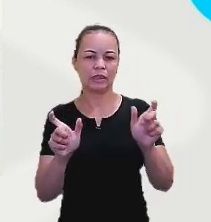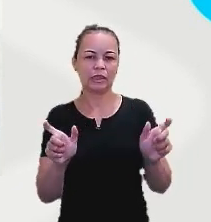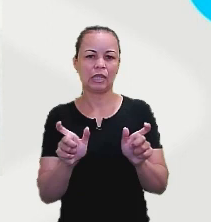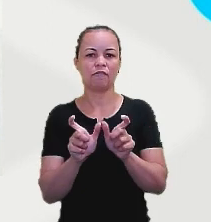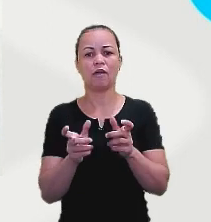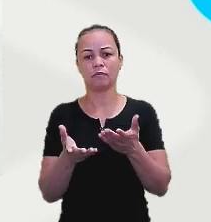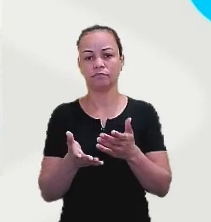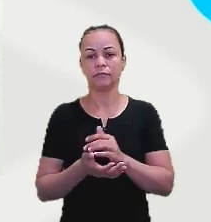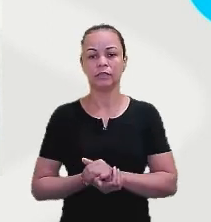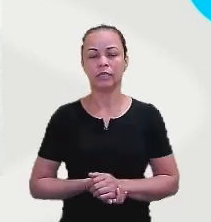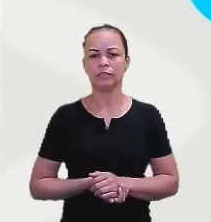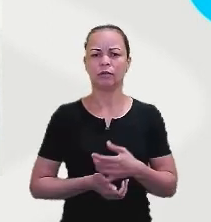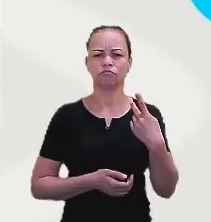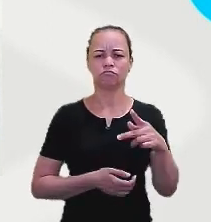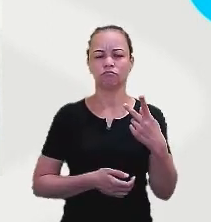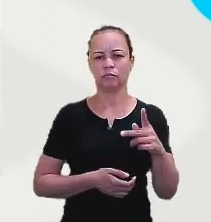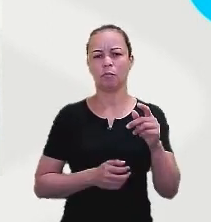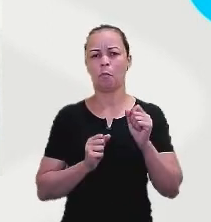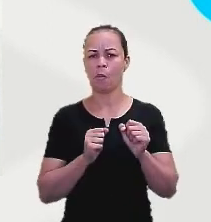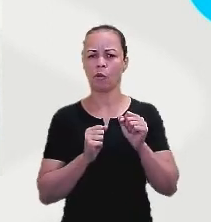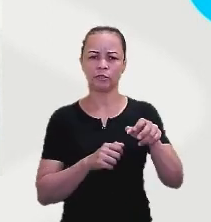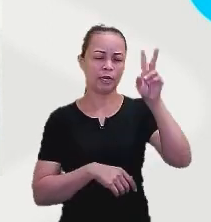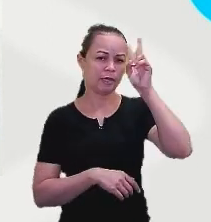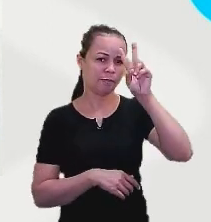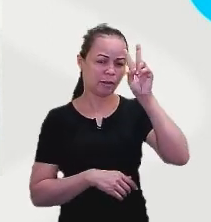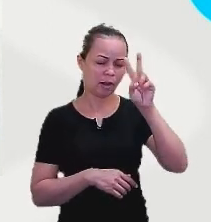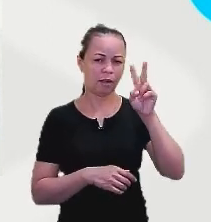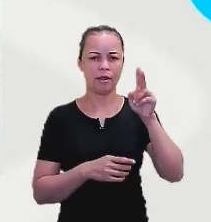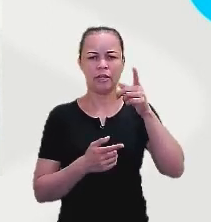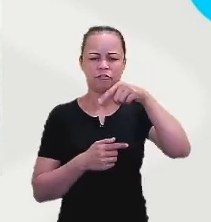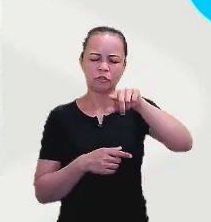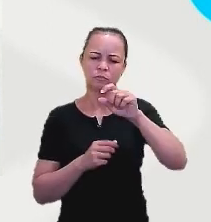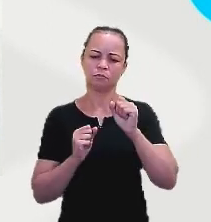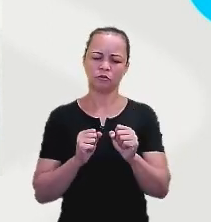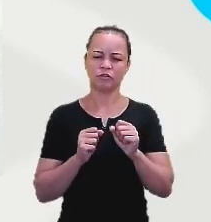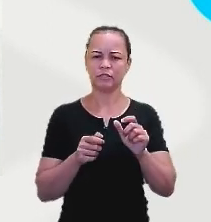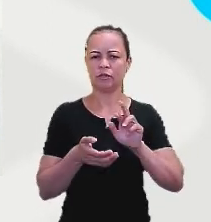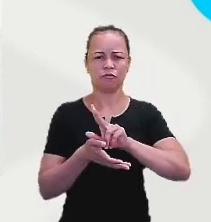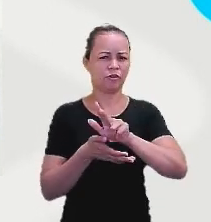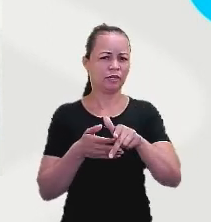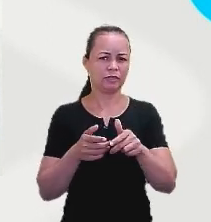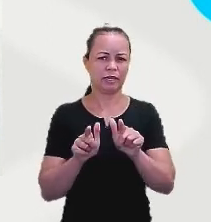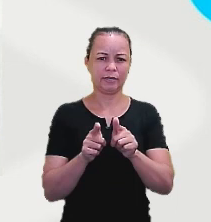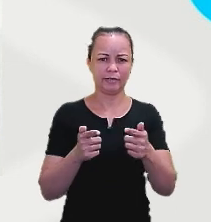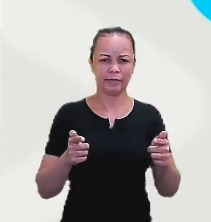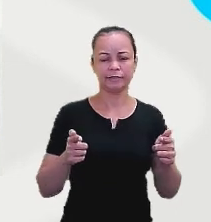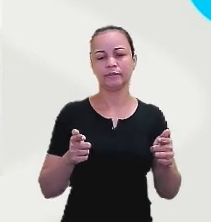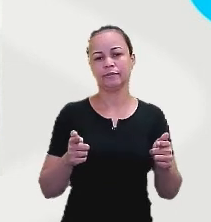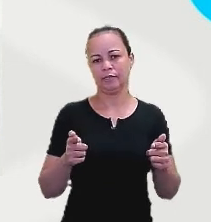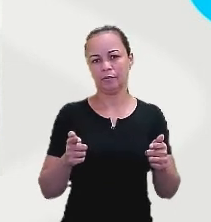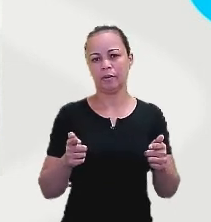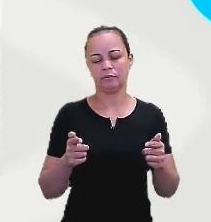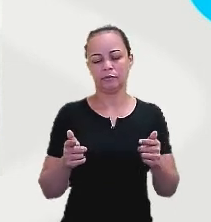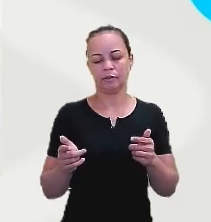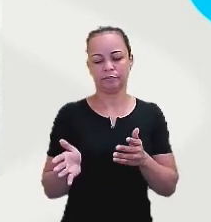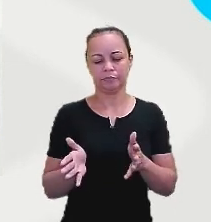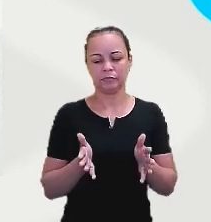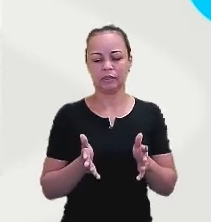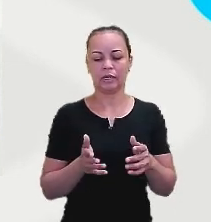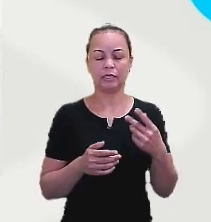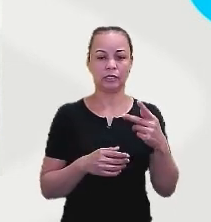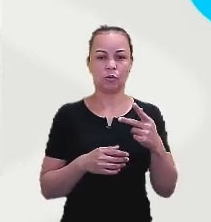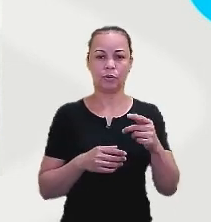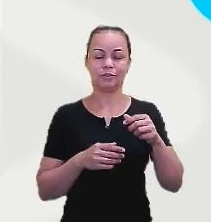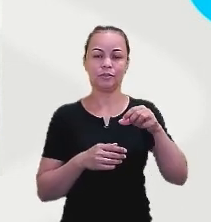mental para lembrar, né? Então, aí você pode fazer com todas as outras classes gramaticais. Na verdade, o mapa mental ele serve para qualquer assunto,